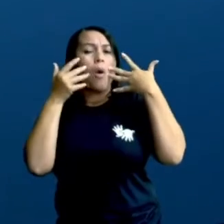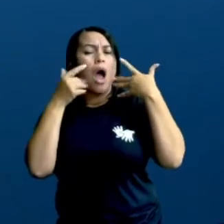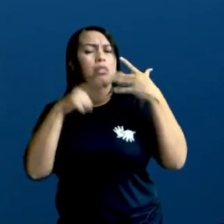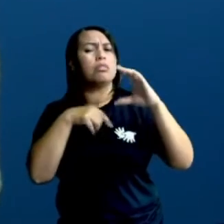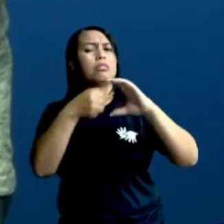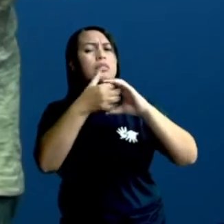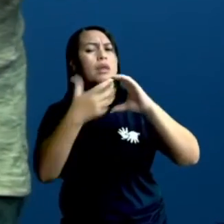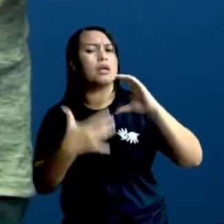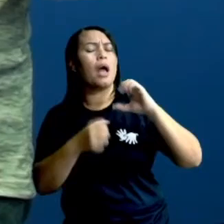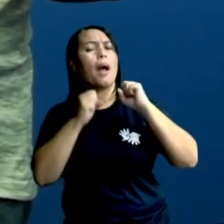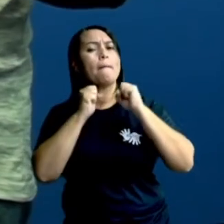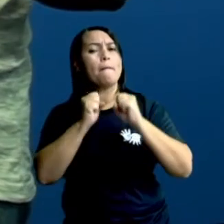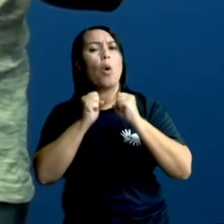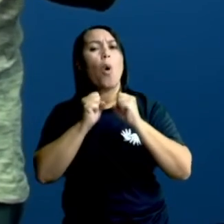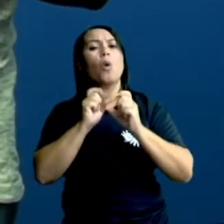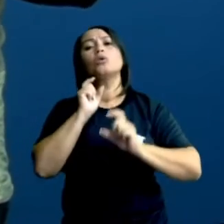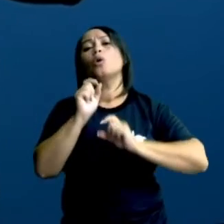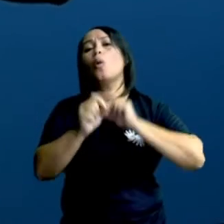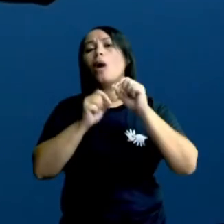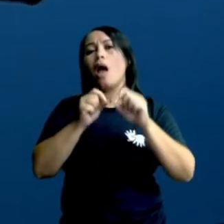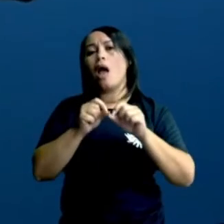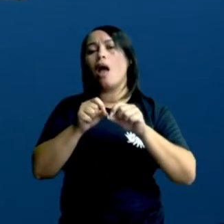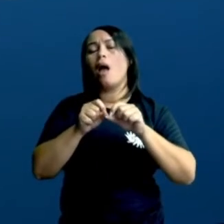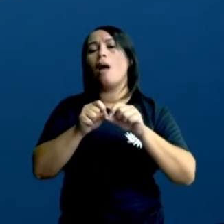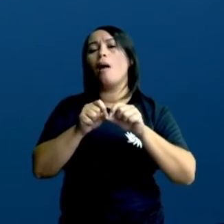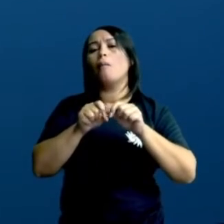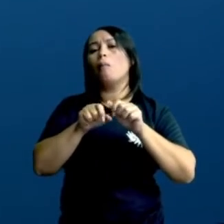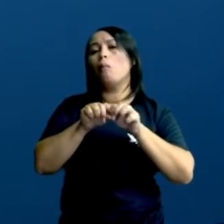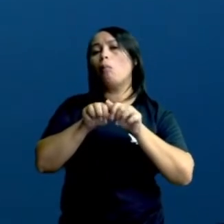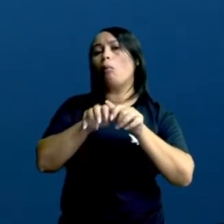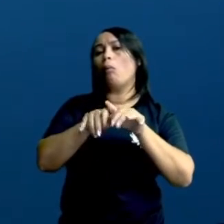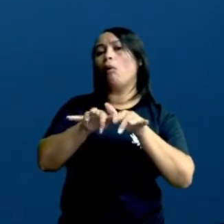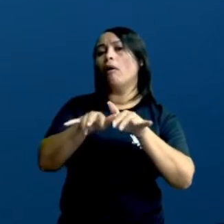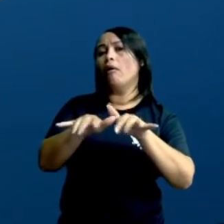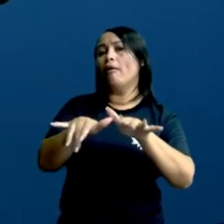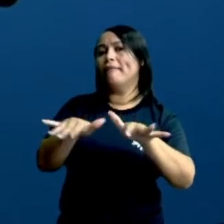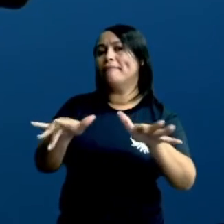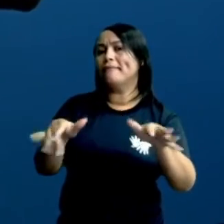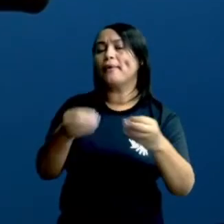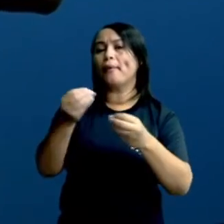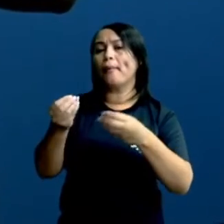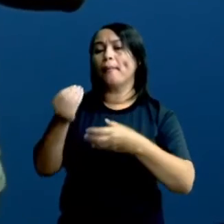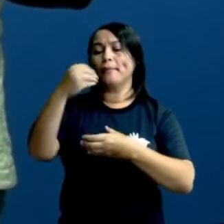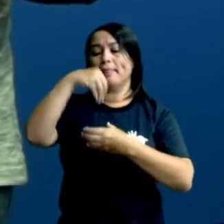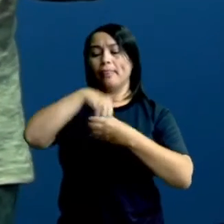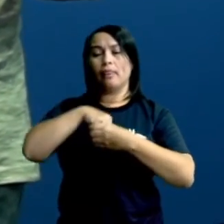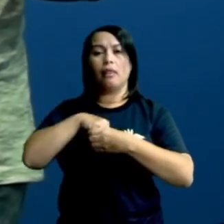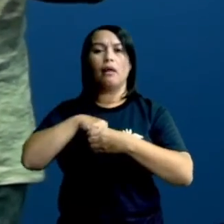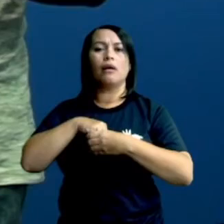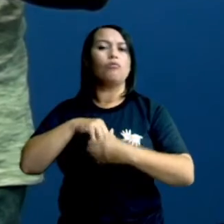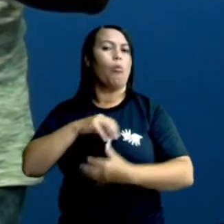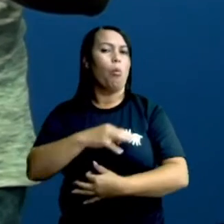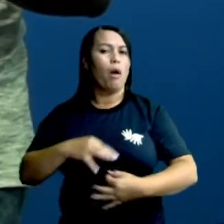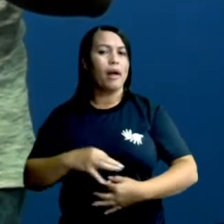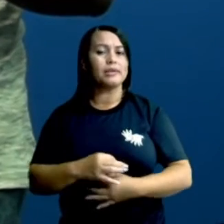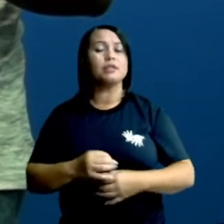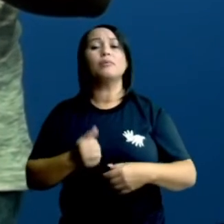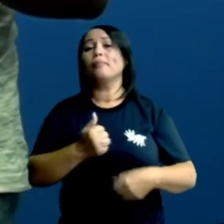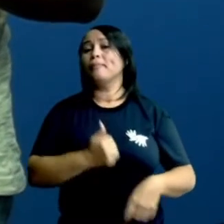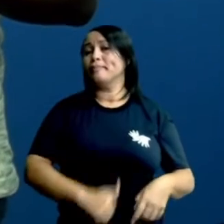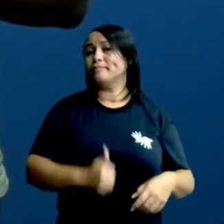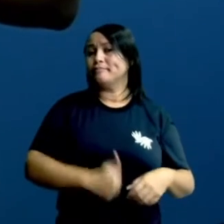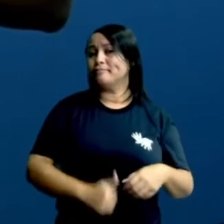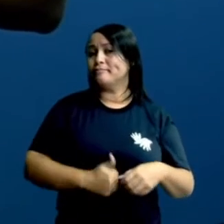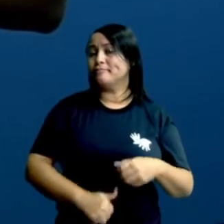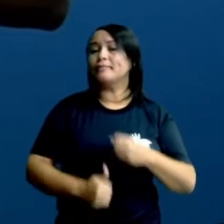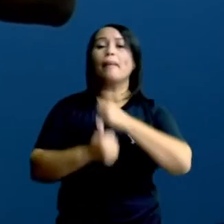uma característica de que ele pode multiplicar o toxoplasma dentro do seu organismo e eliminá-lo pelas